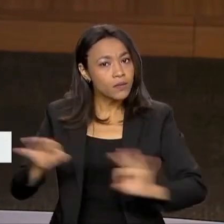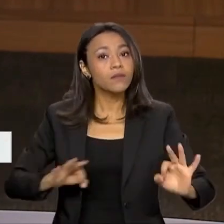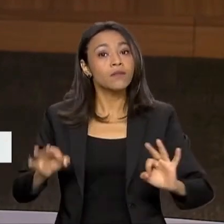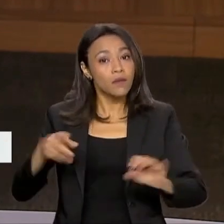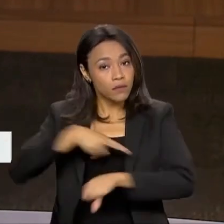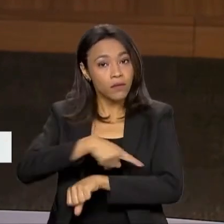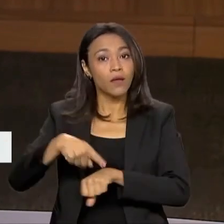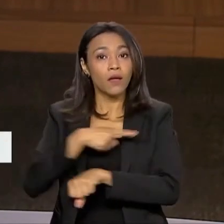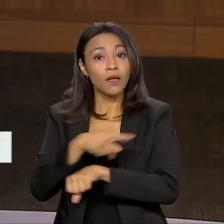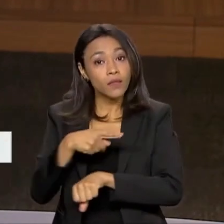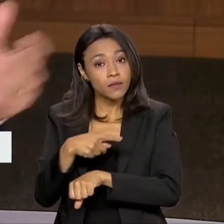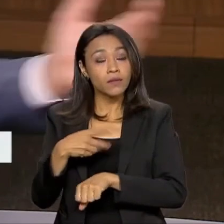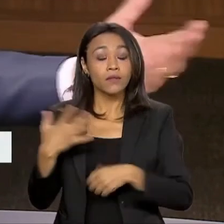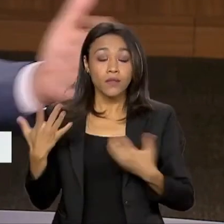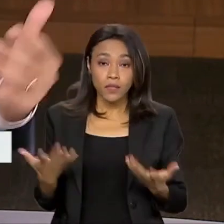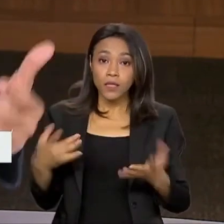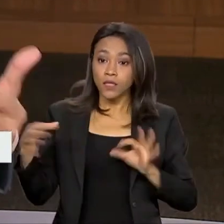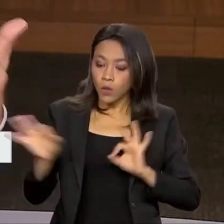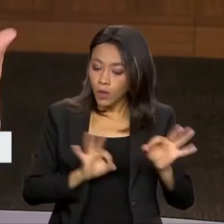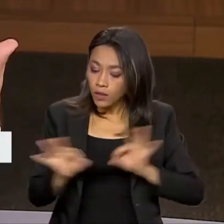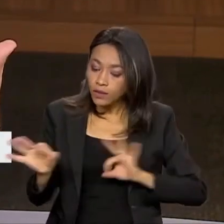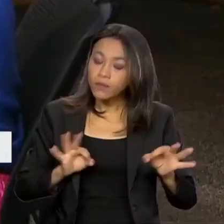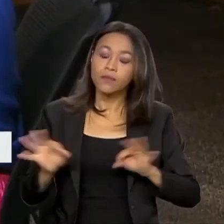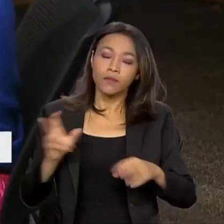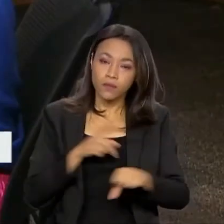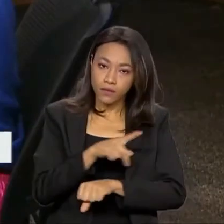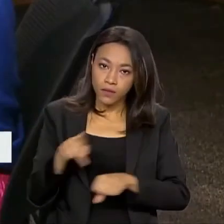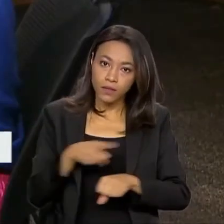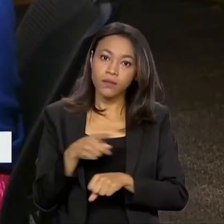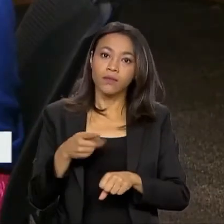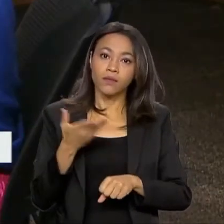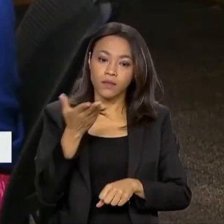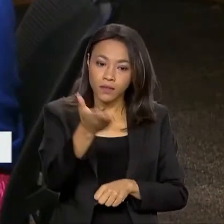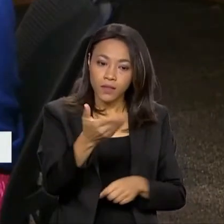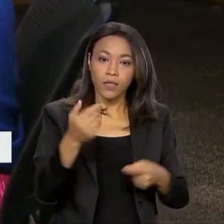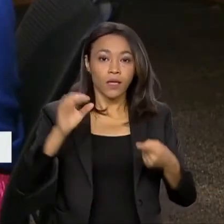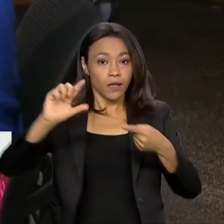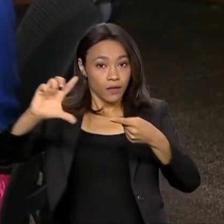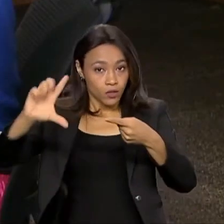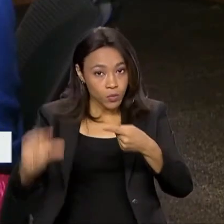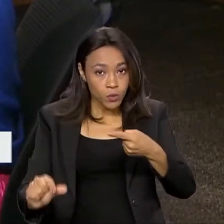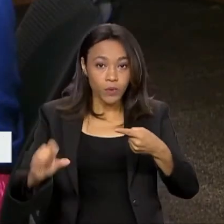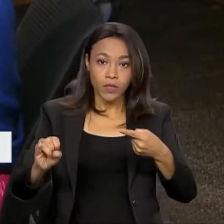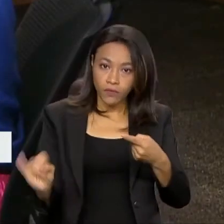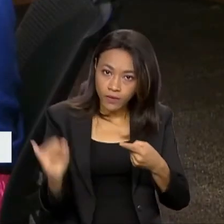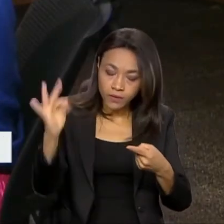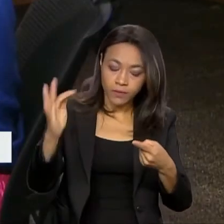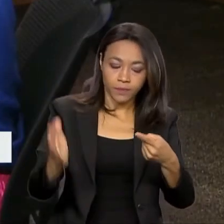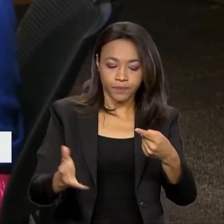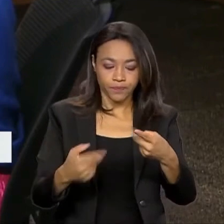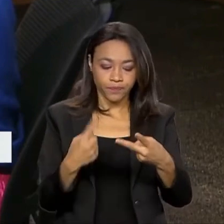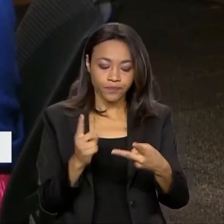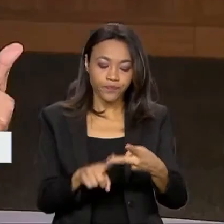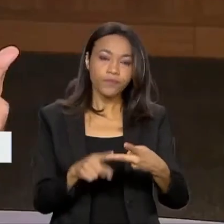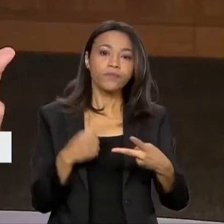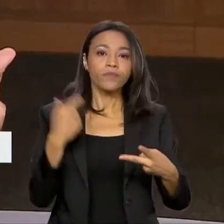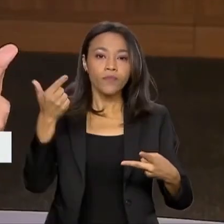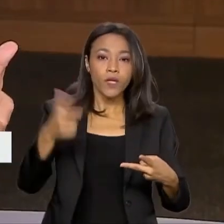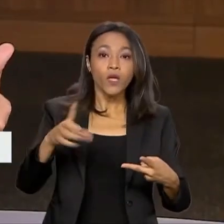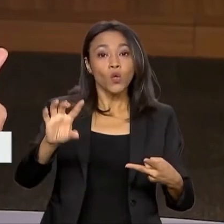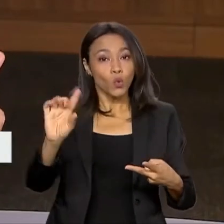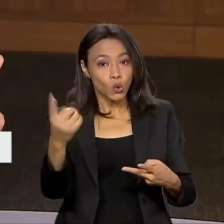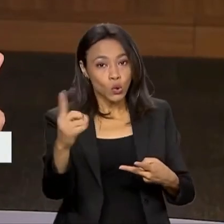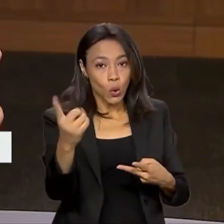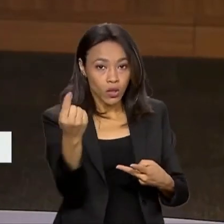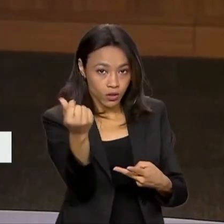e ao arrumar a casa e tendo esses benefícios queda da inflação queda do